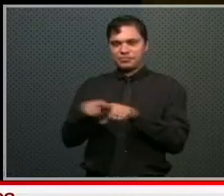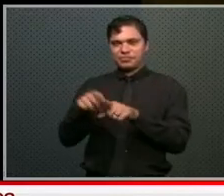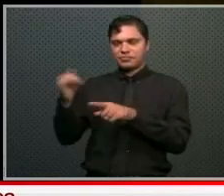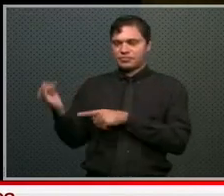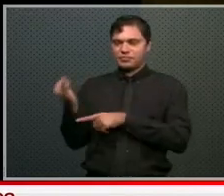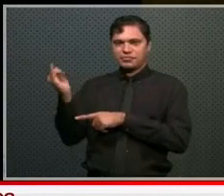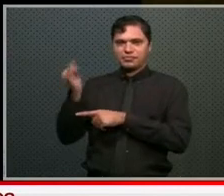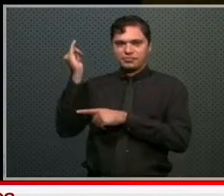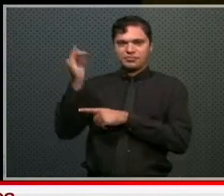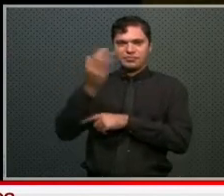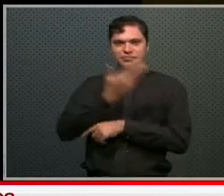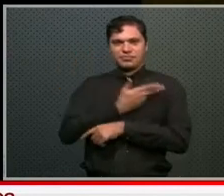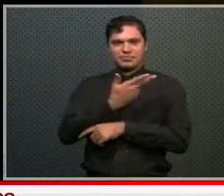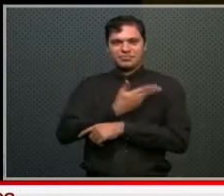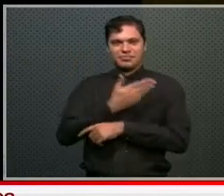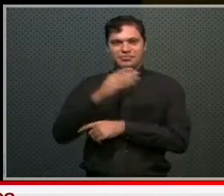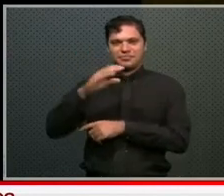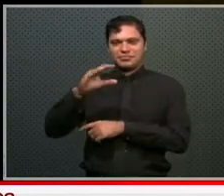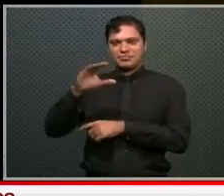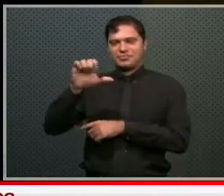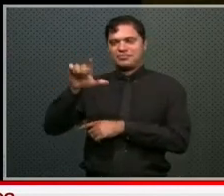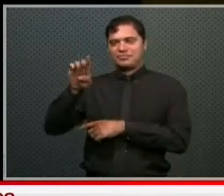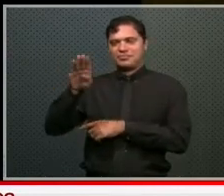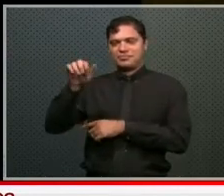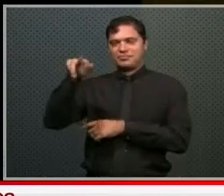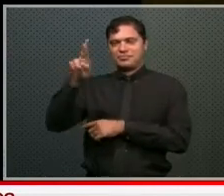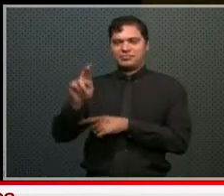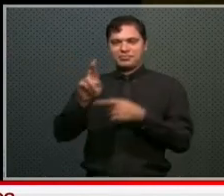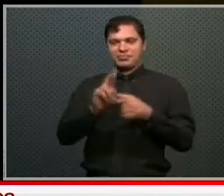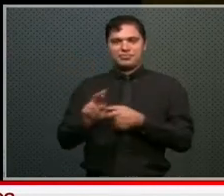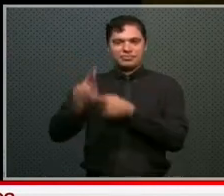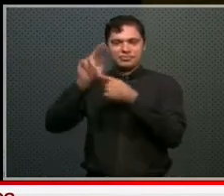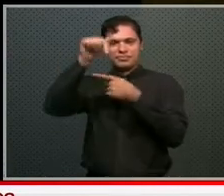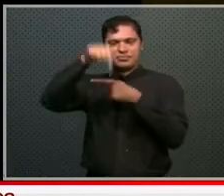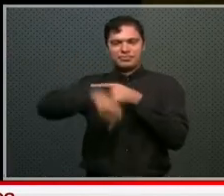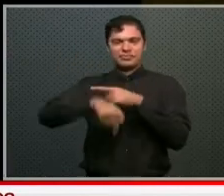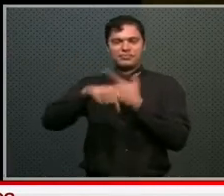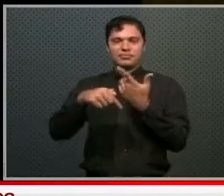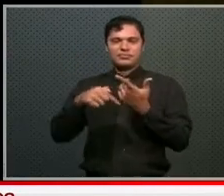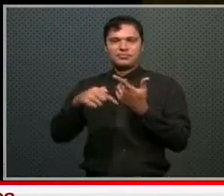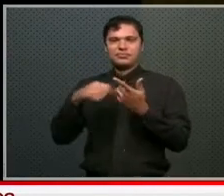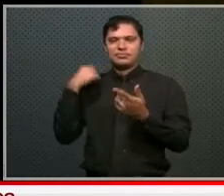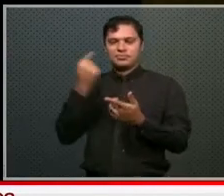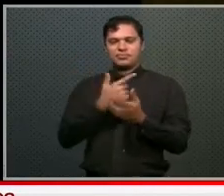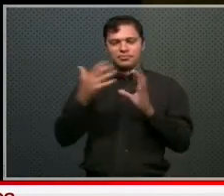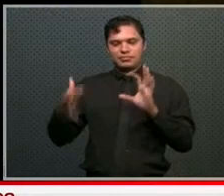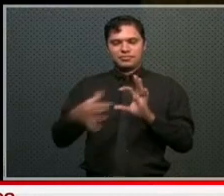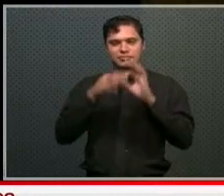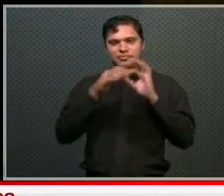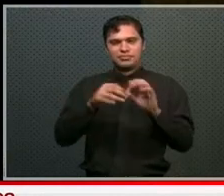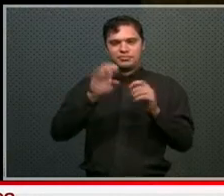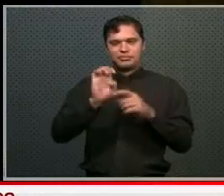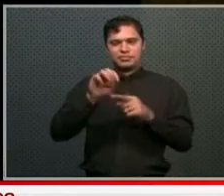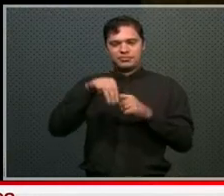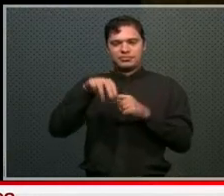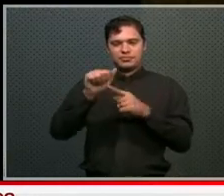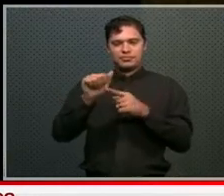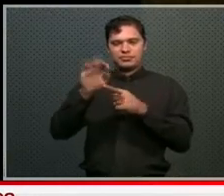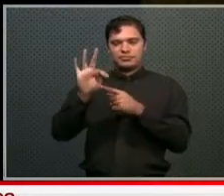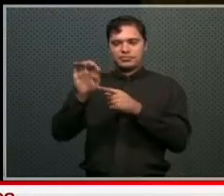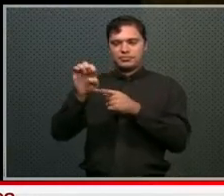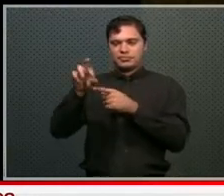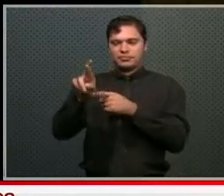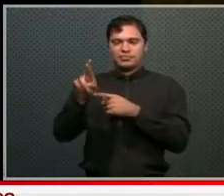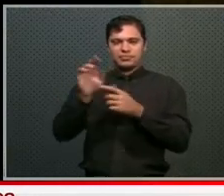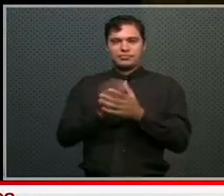amigo Cléber perottis representando aqui a nossa tão querida e parceira Emater A